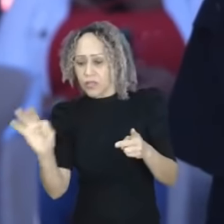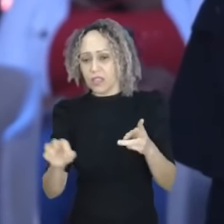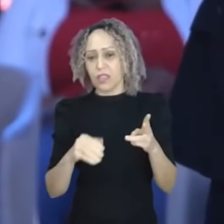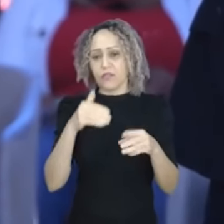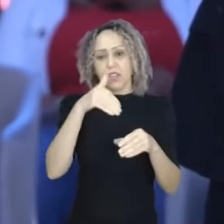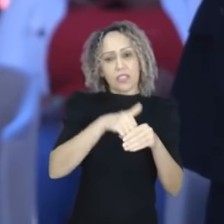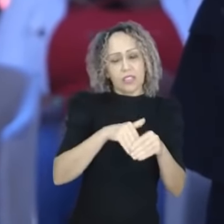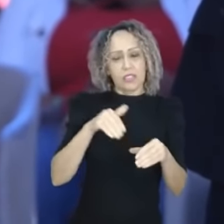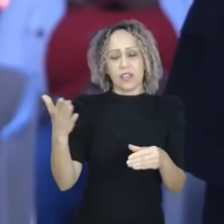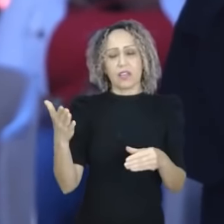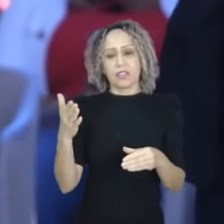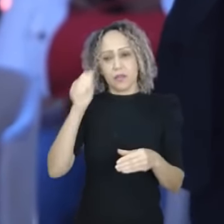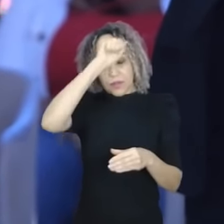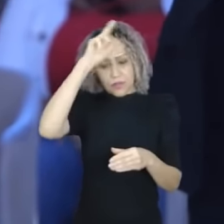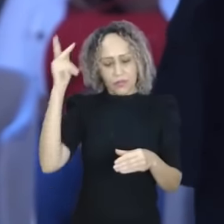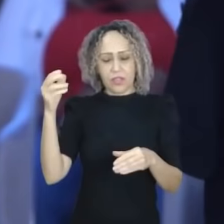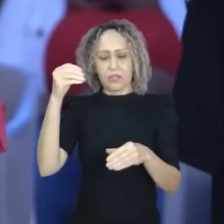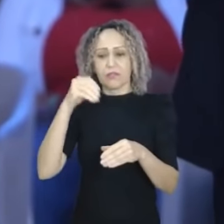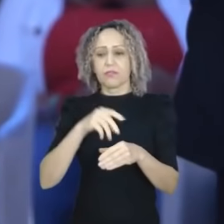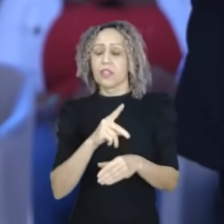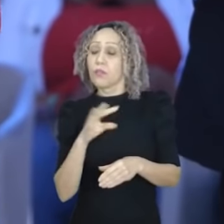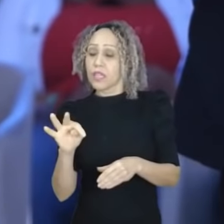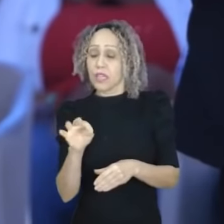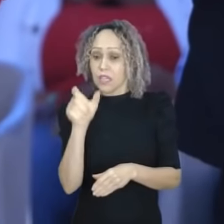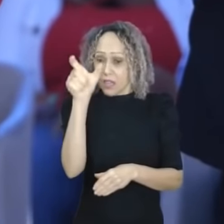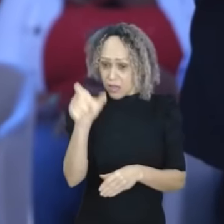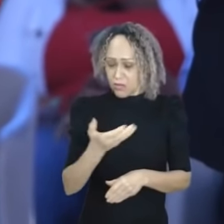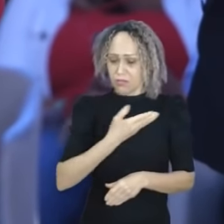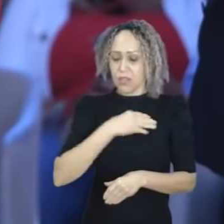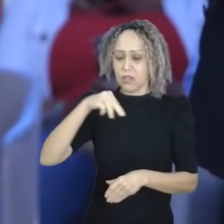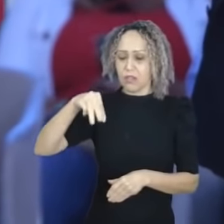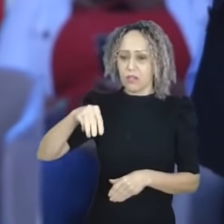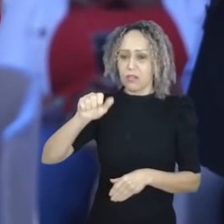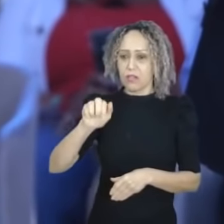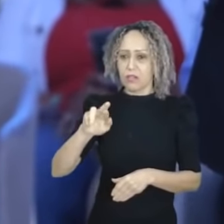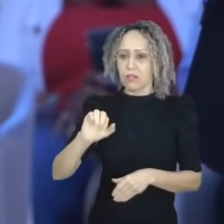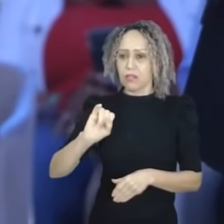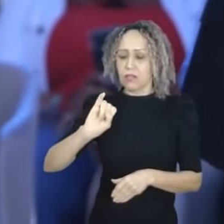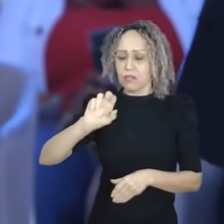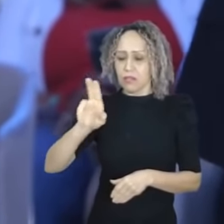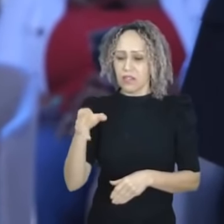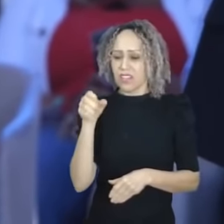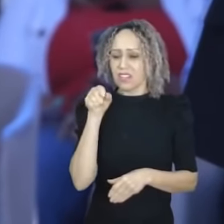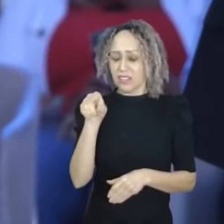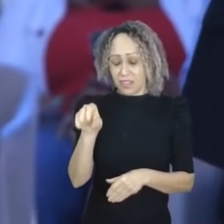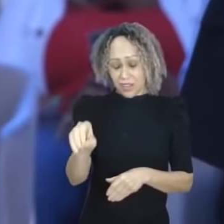companheiro Maninho, por me defender, ele ficou preso 6 meses.